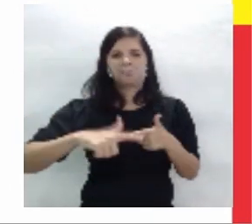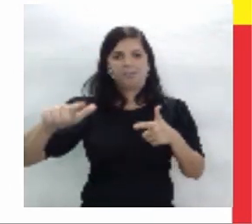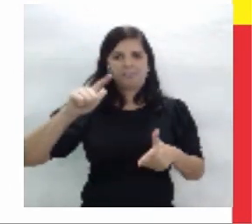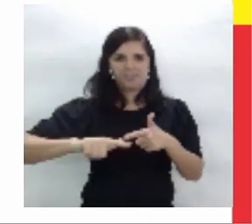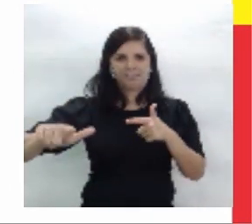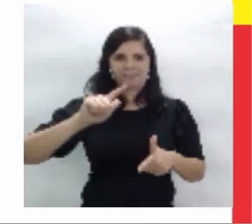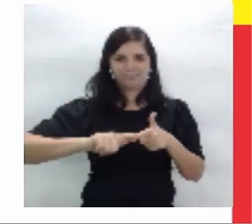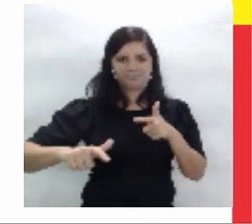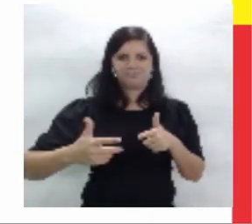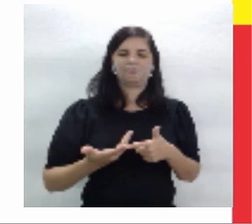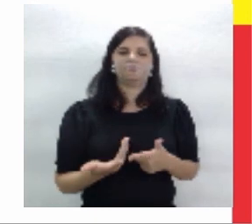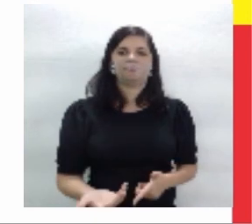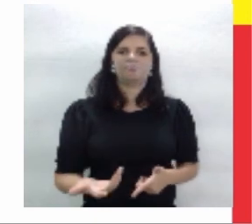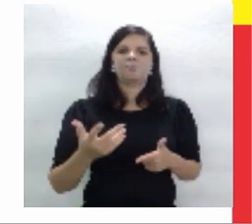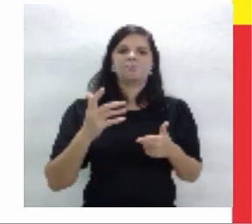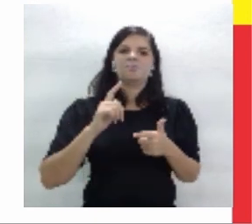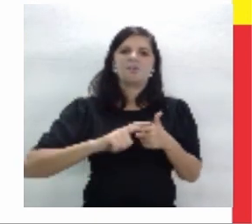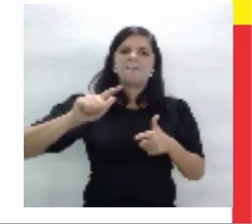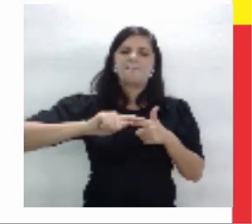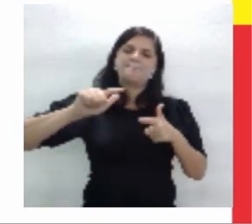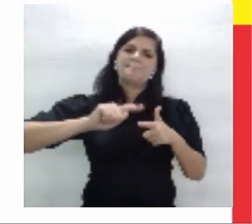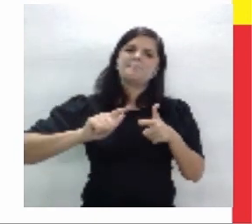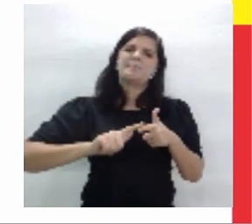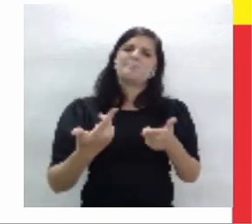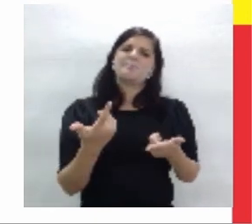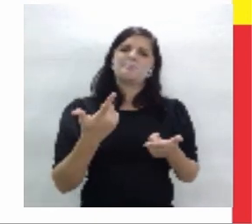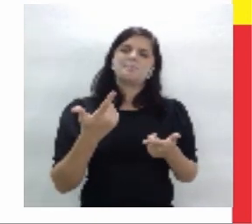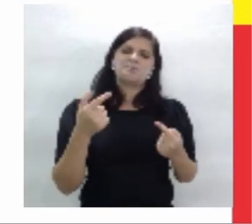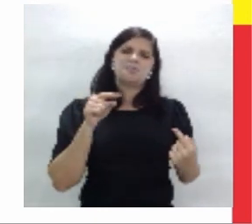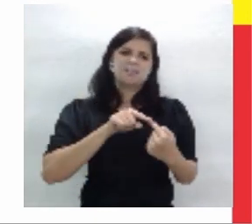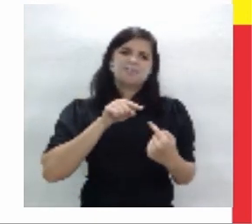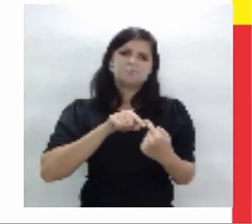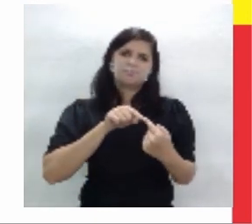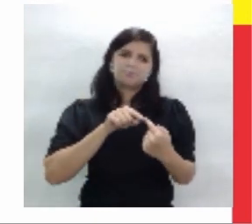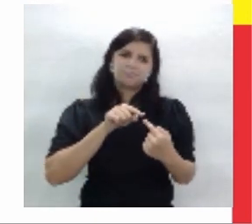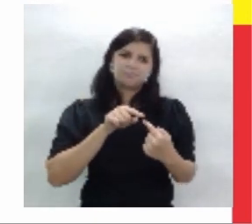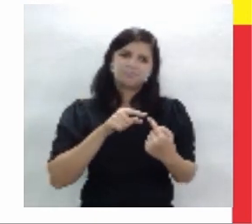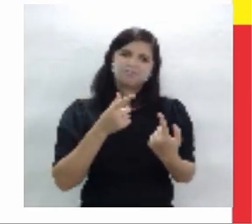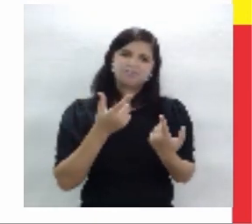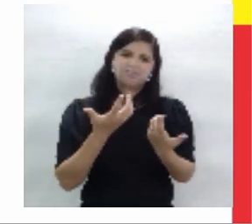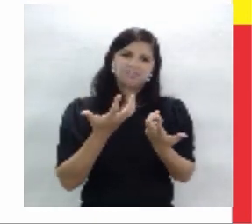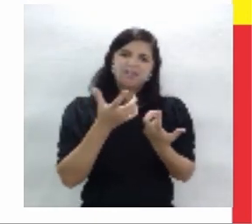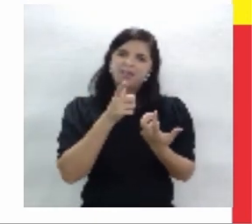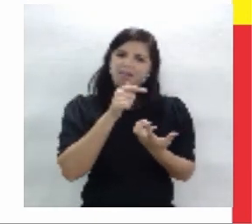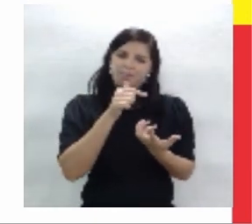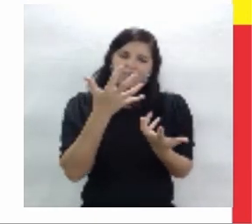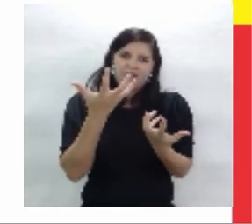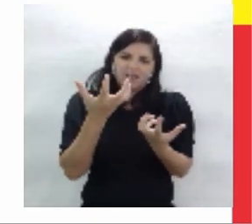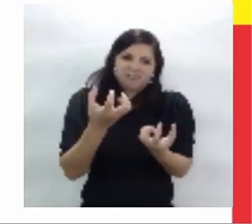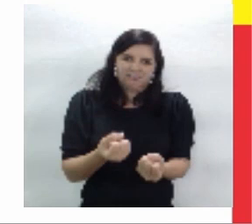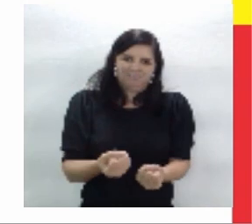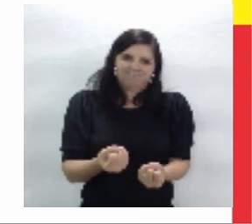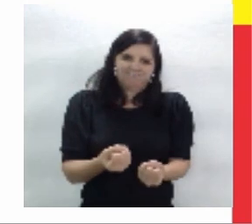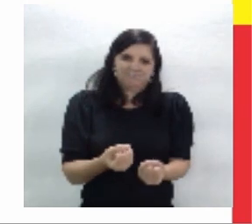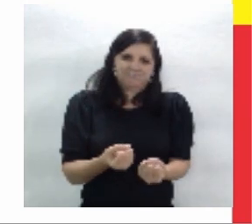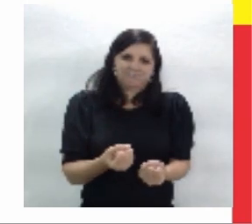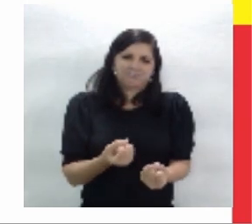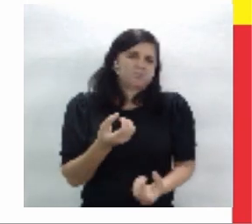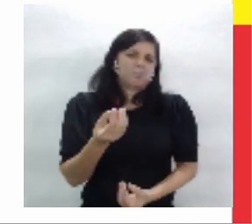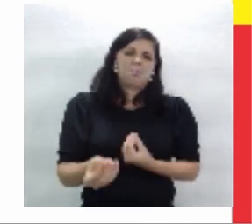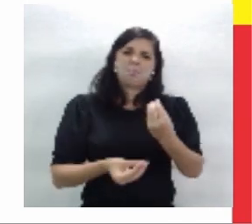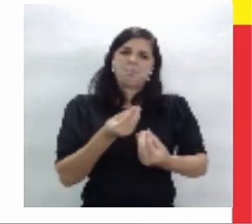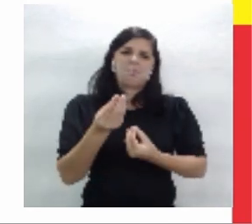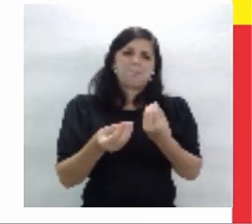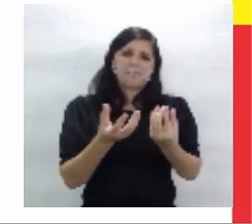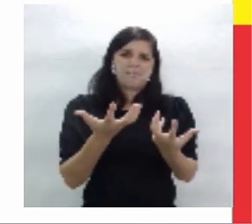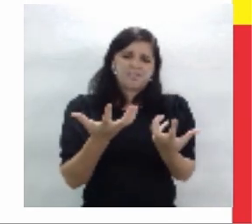transtornos. E esses transtornos estão relacionados à drenagem da água. O que é a drenagem da água?